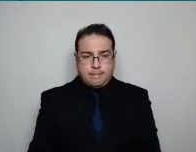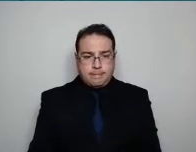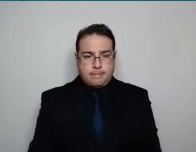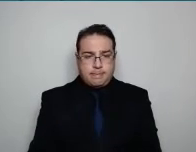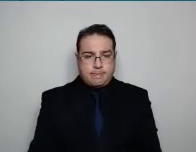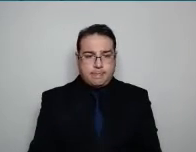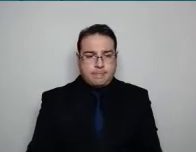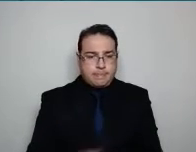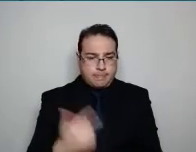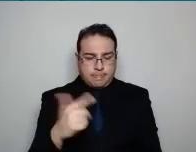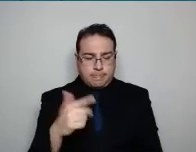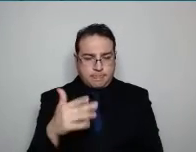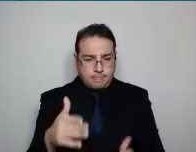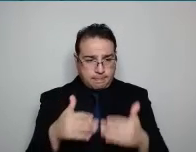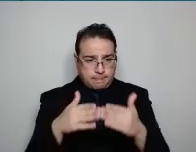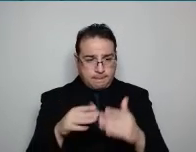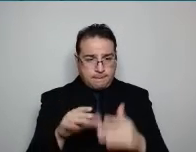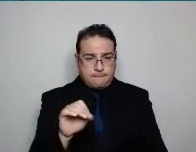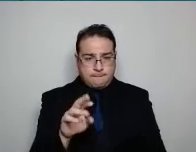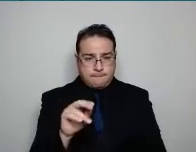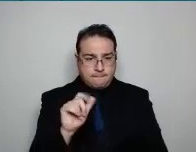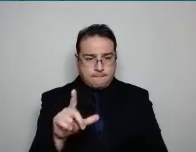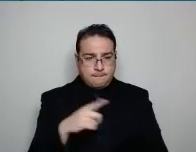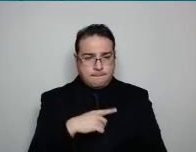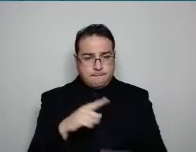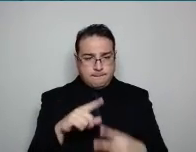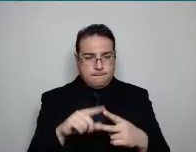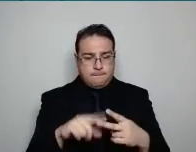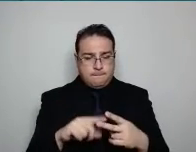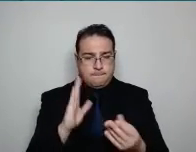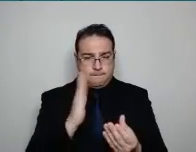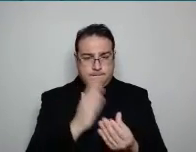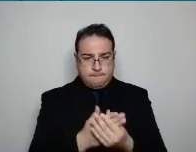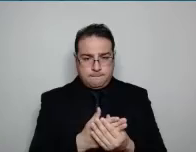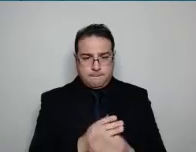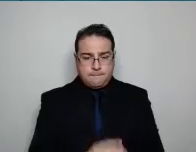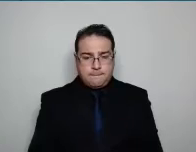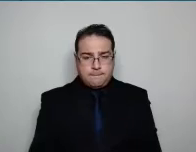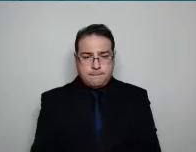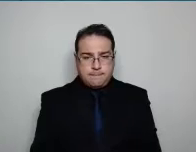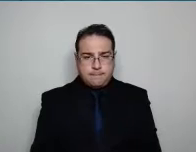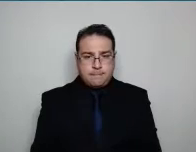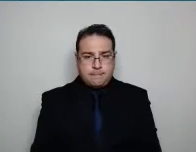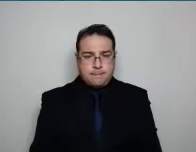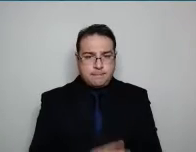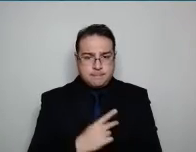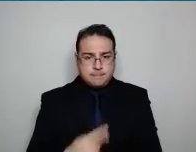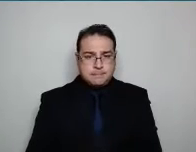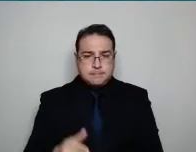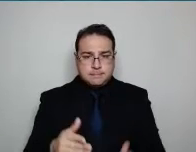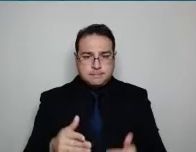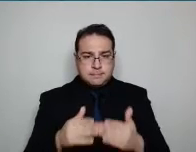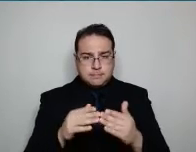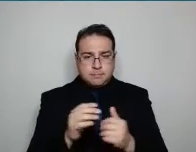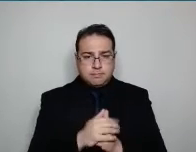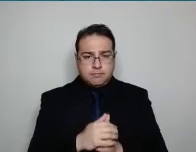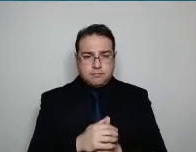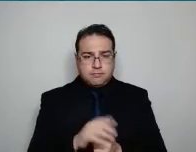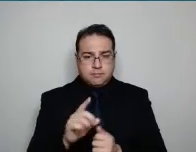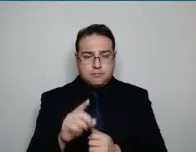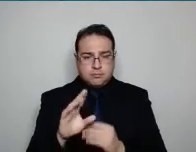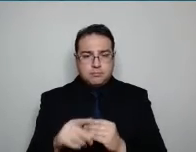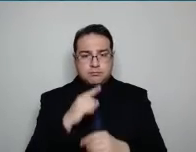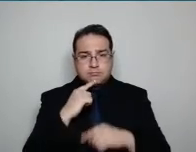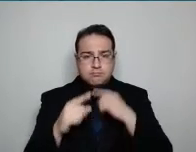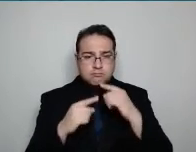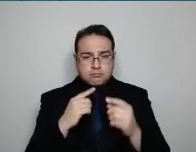requerimento de sustentação oral nesses dois processos. Senhor presidente, licença, só uma dúvida. No início da sessão